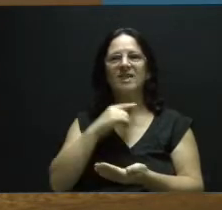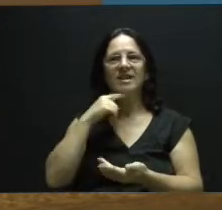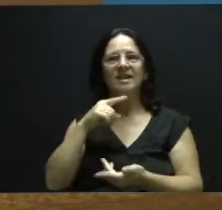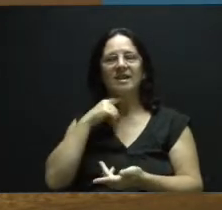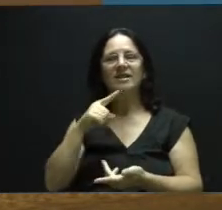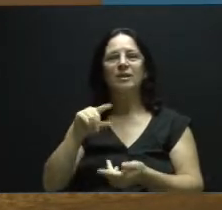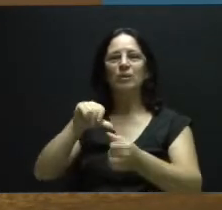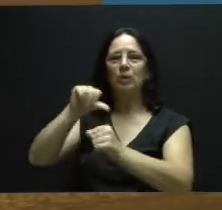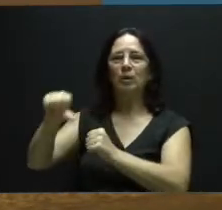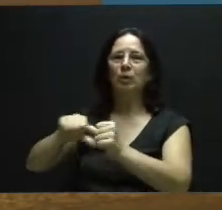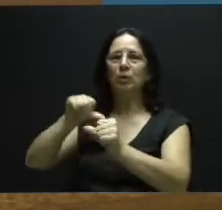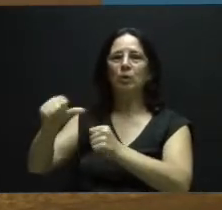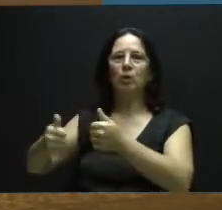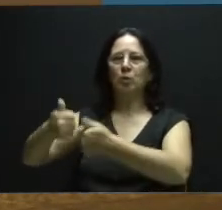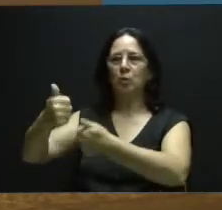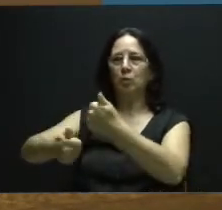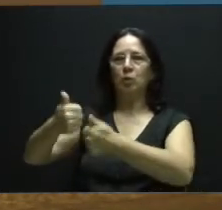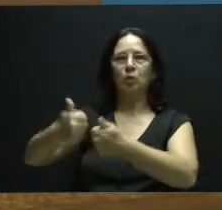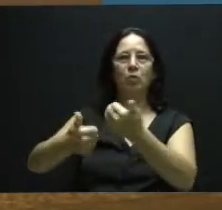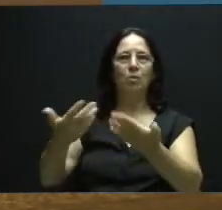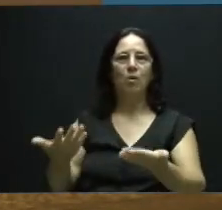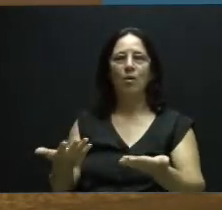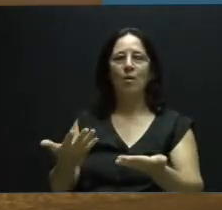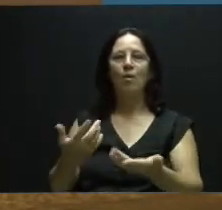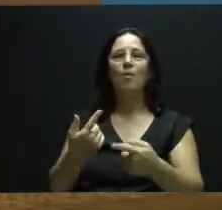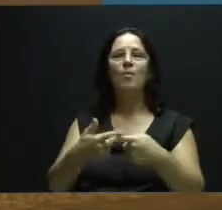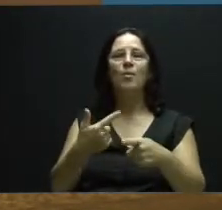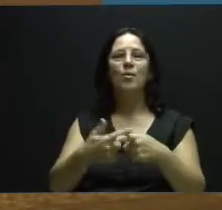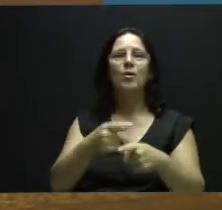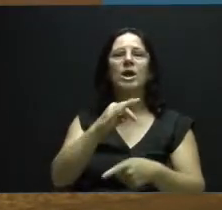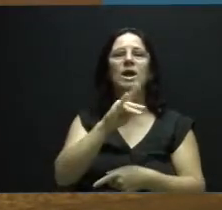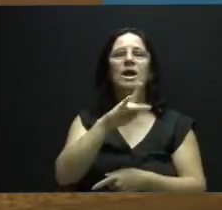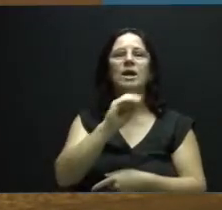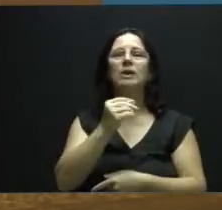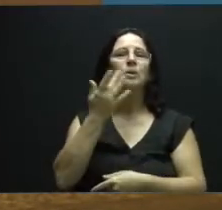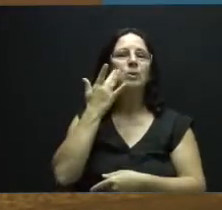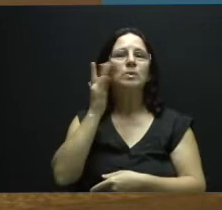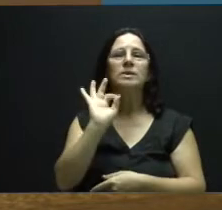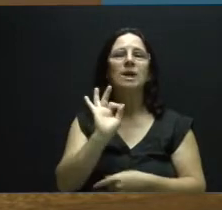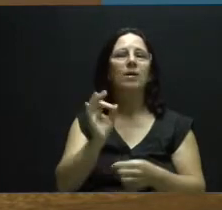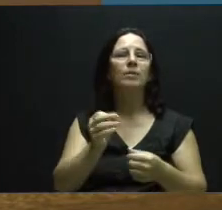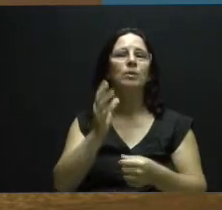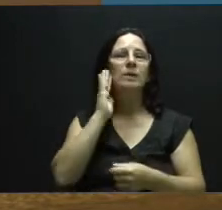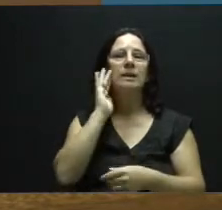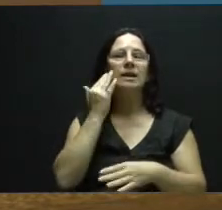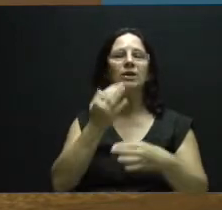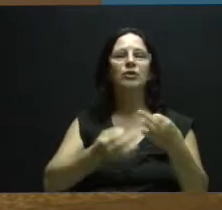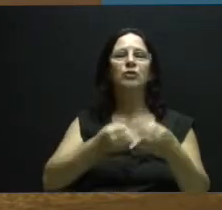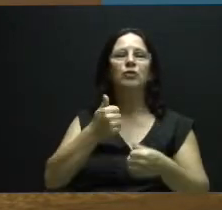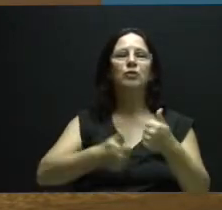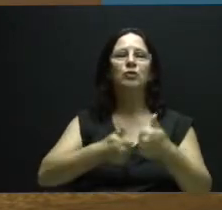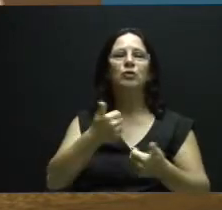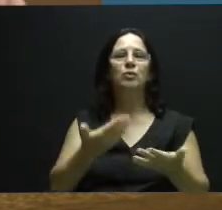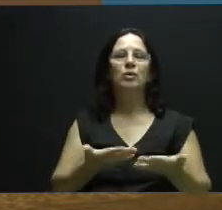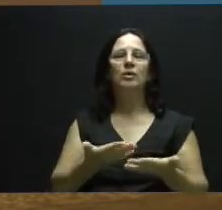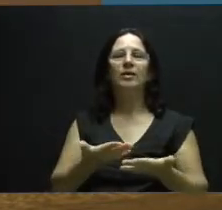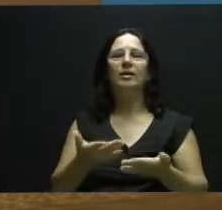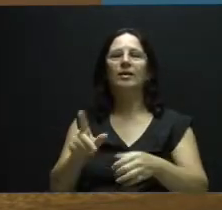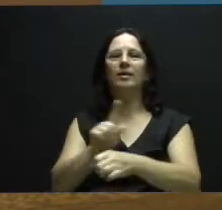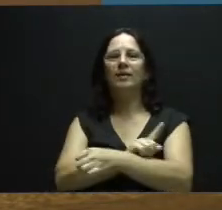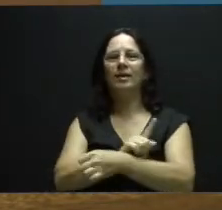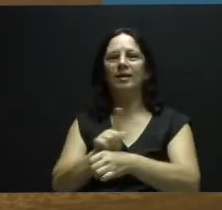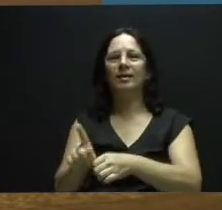trocar vou trocar todo jogador vai adiantar porque o técnico não sabe jogar o técnico entende de futebol o técnico não entende de gestão